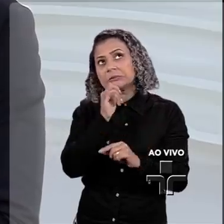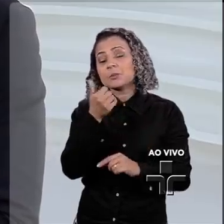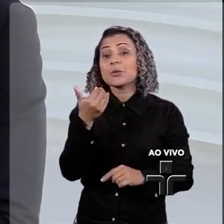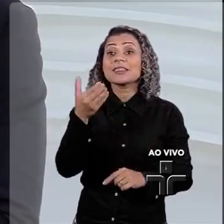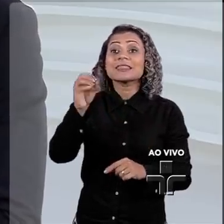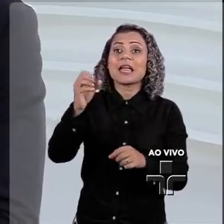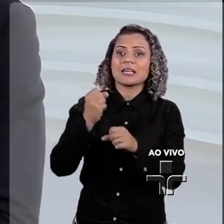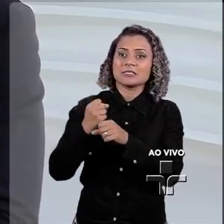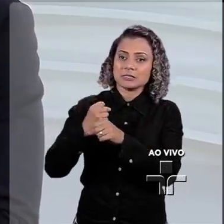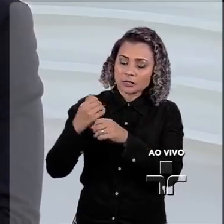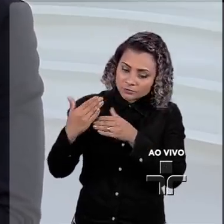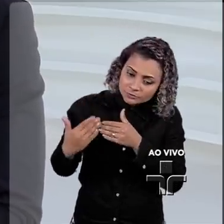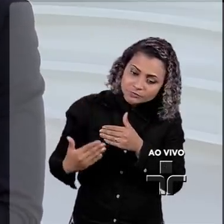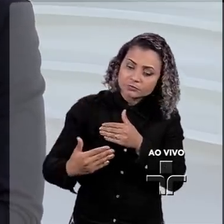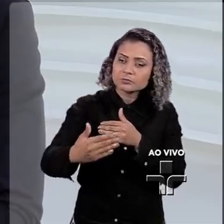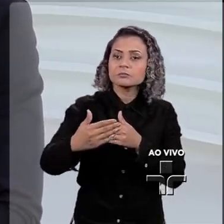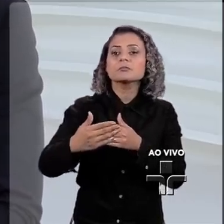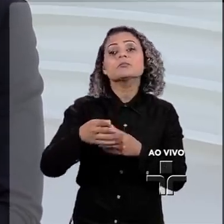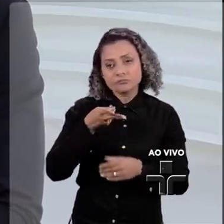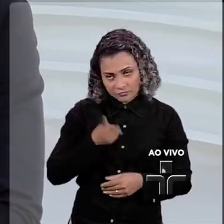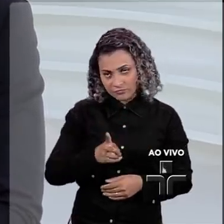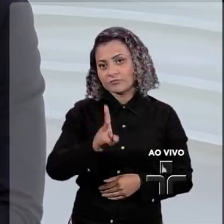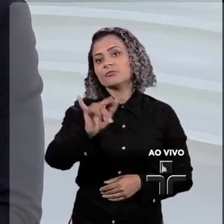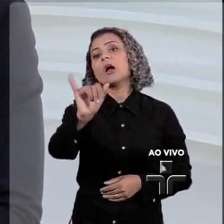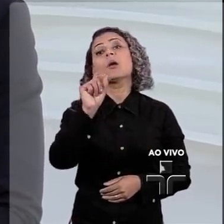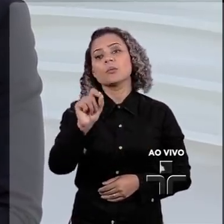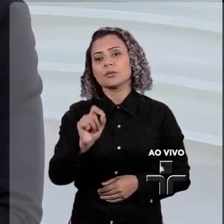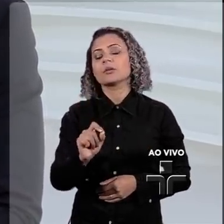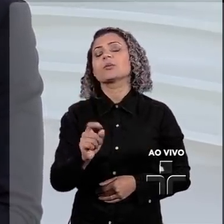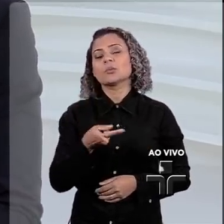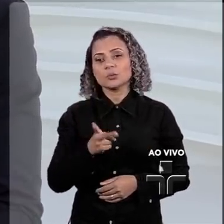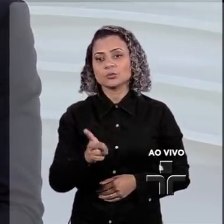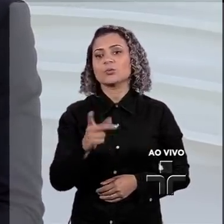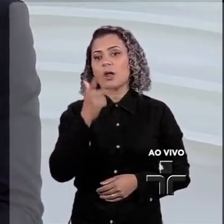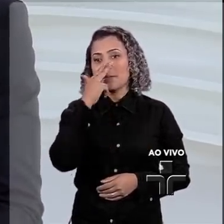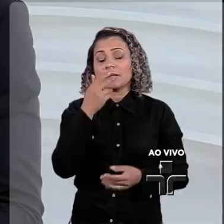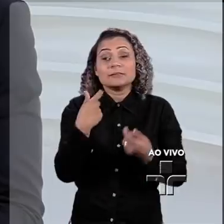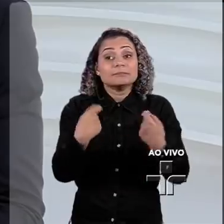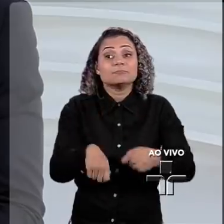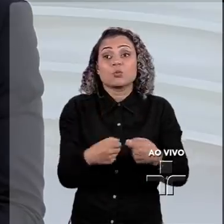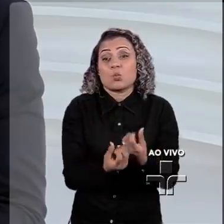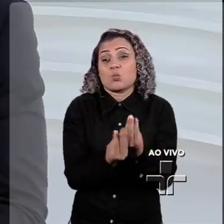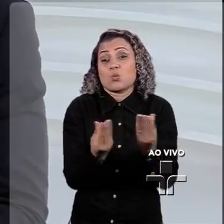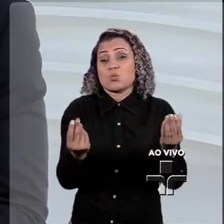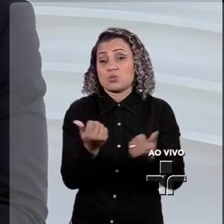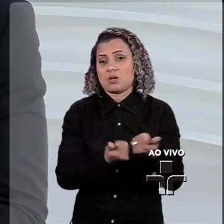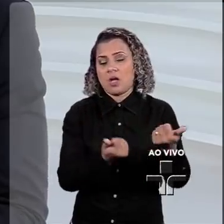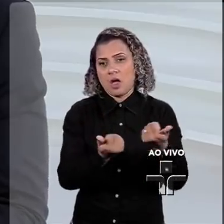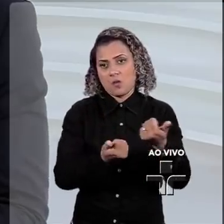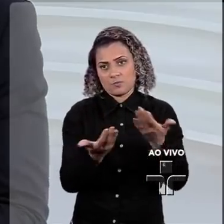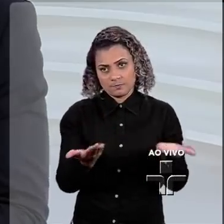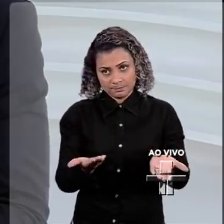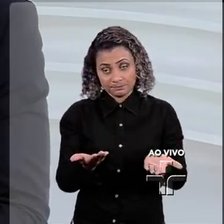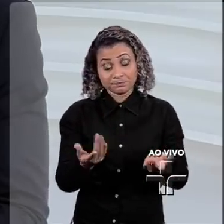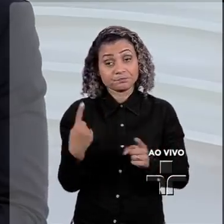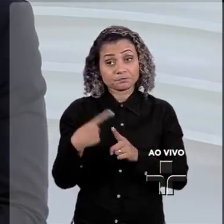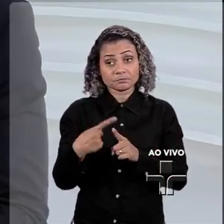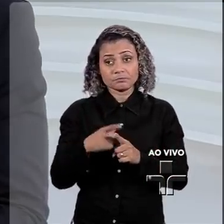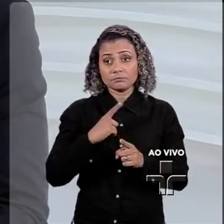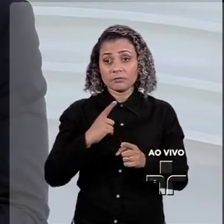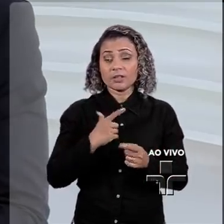10 anos, ainda assim você tem demanda muito grande para isso, tanto que você tem interessado. Apesar de você ter aí o